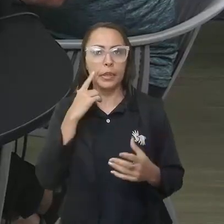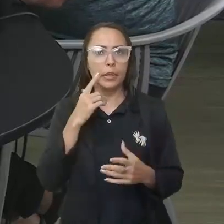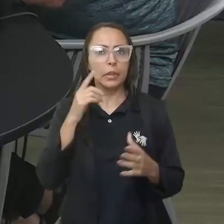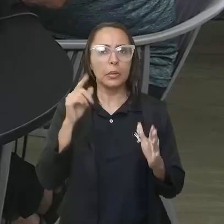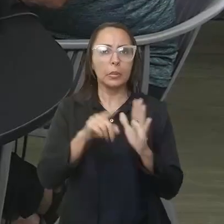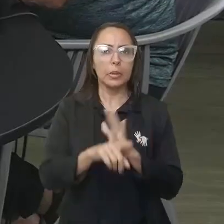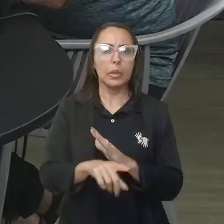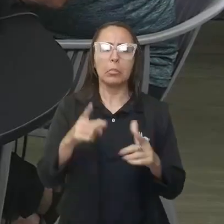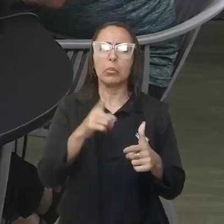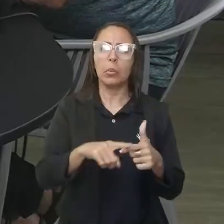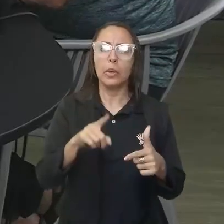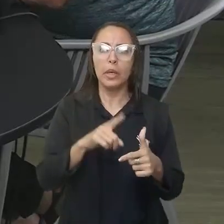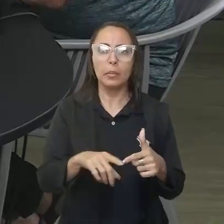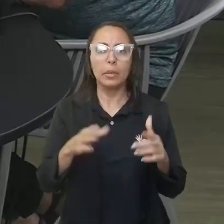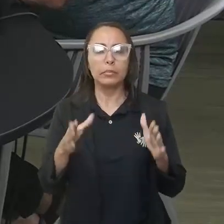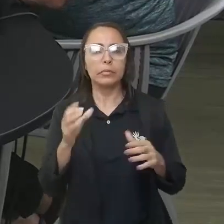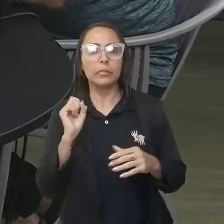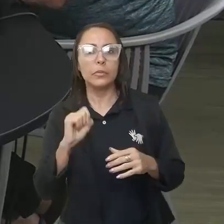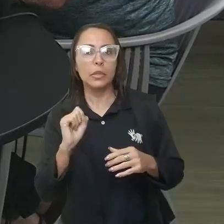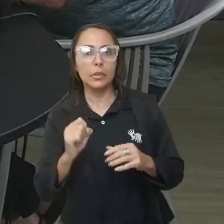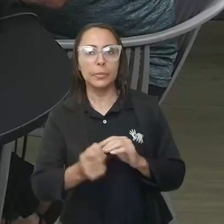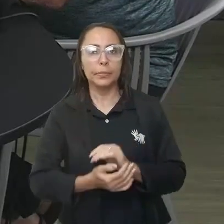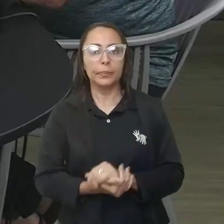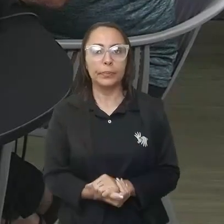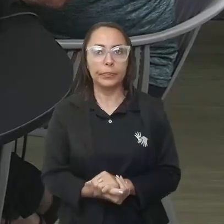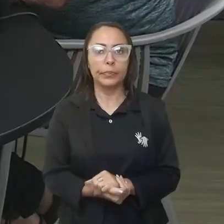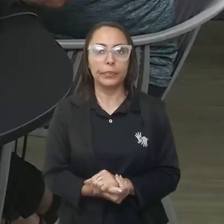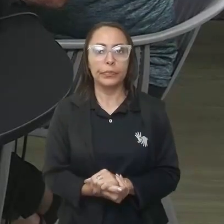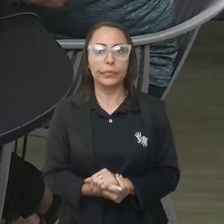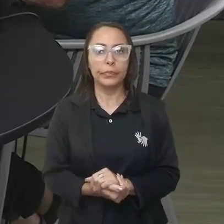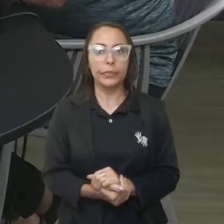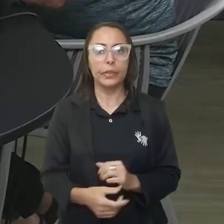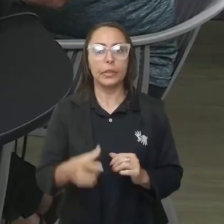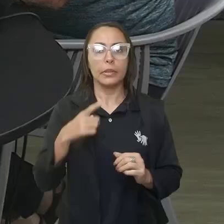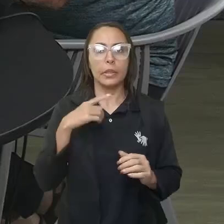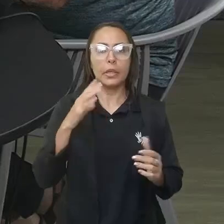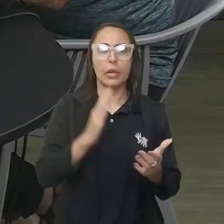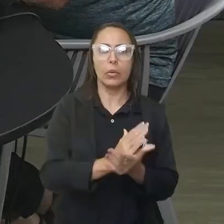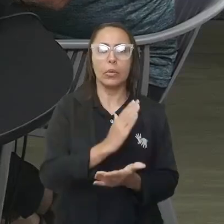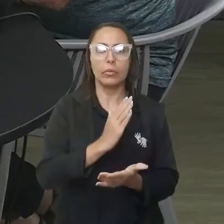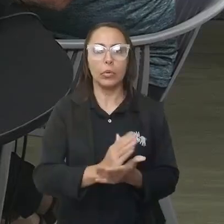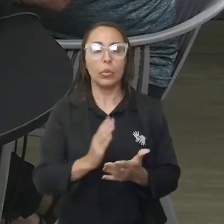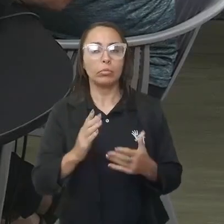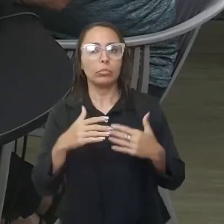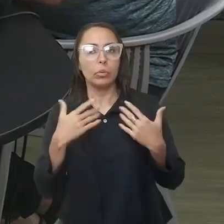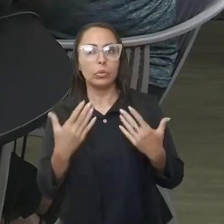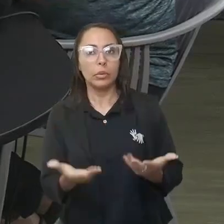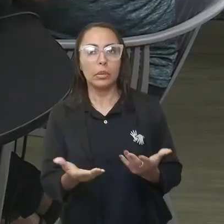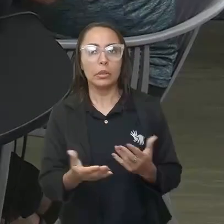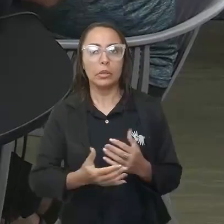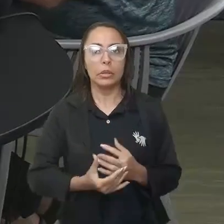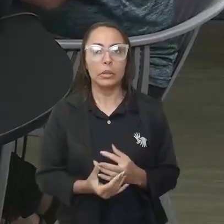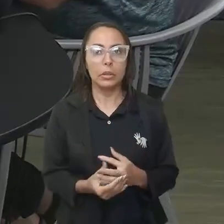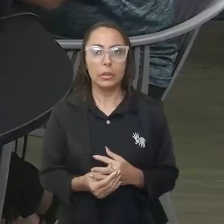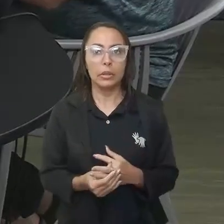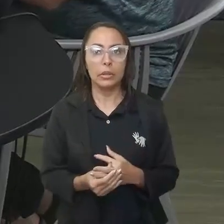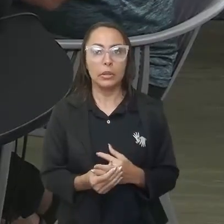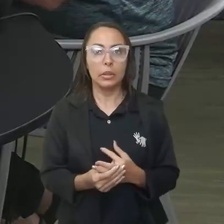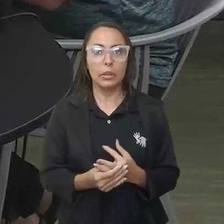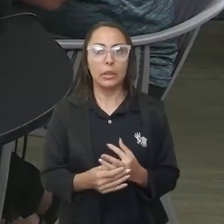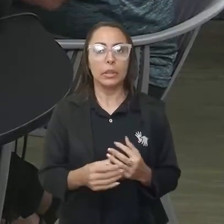algum probleminha, né, que tenha alguma maneira que a mulher